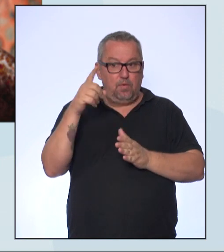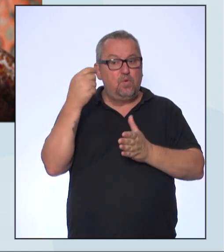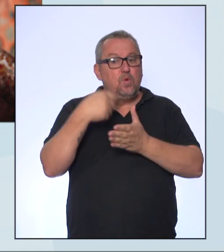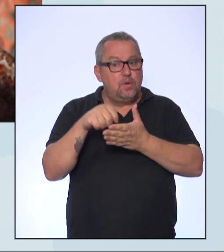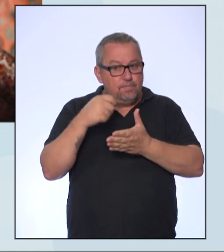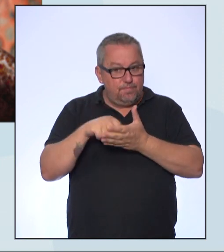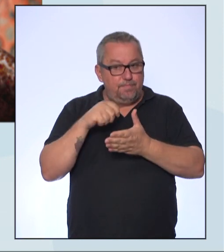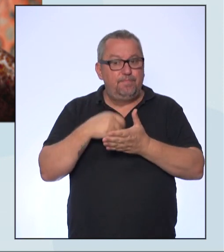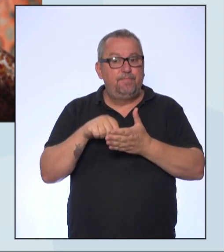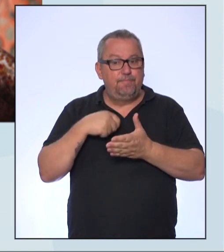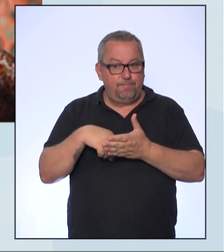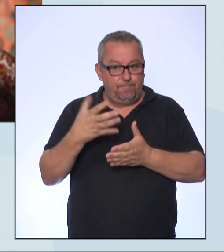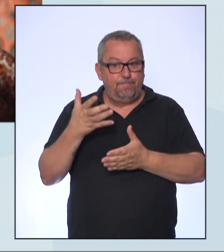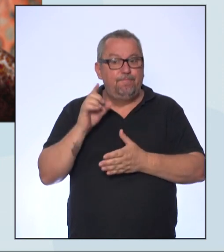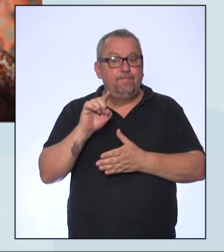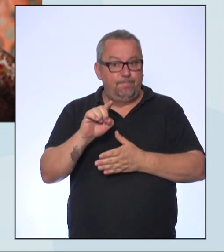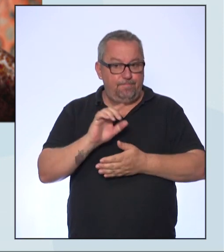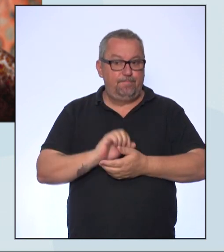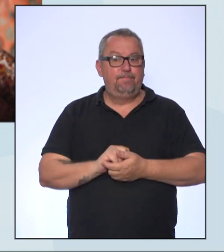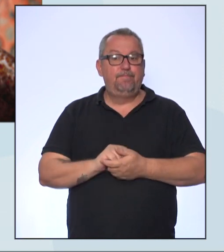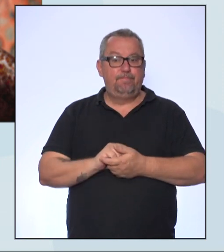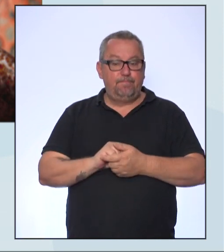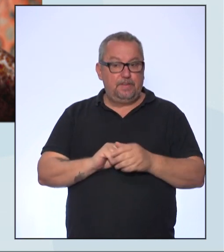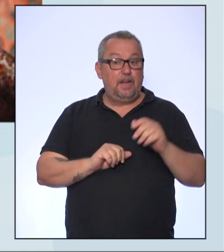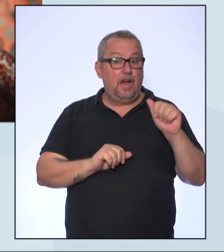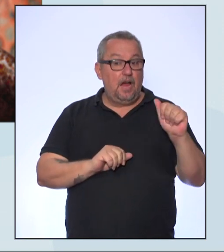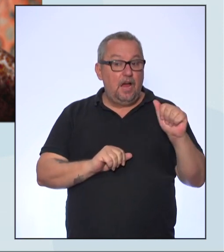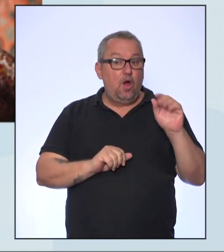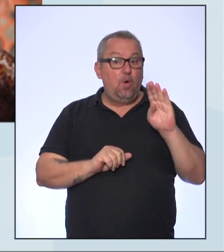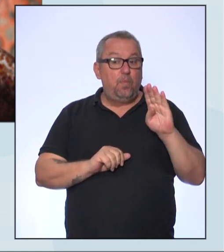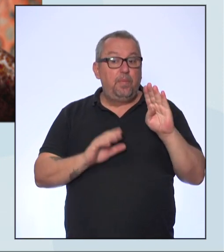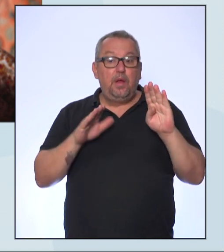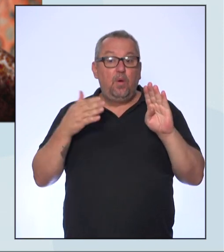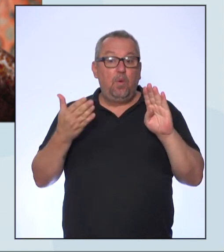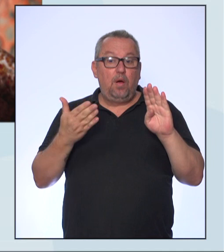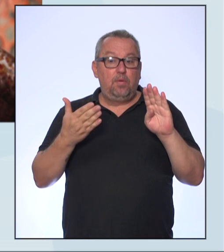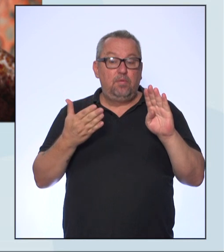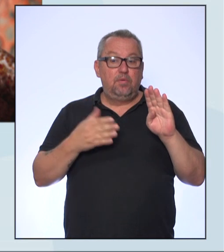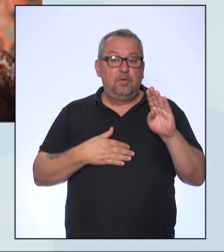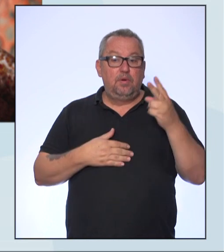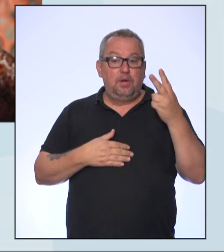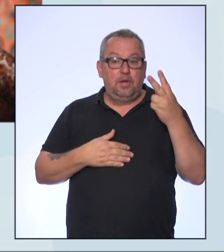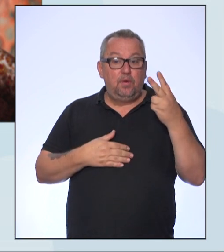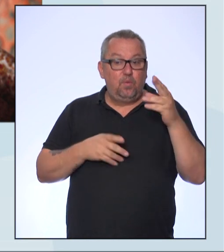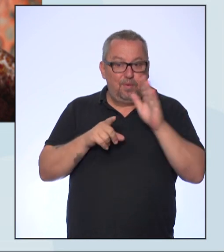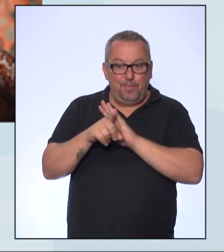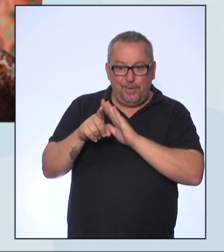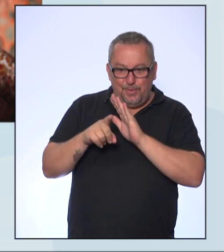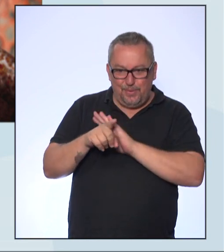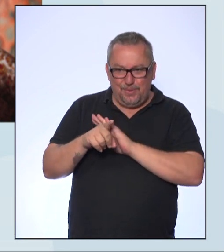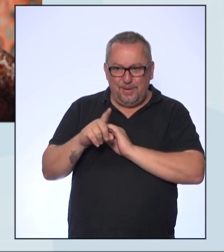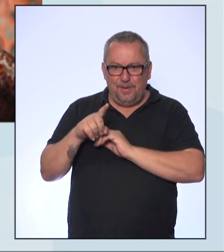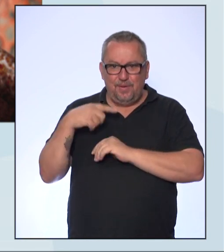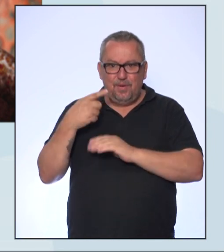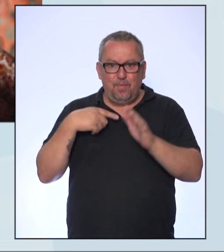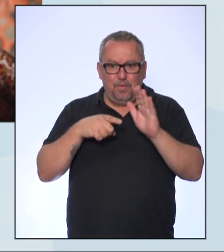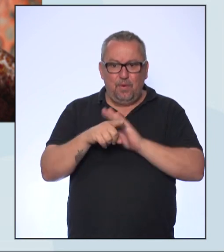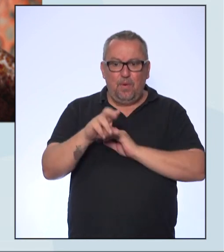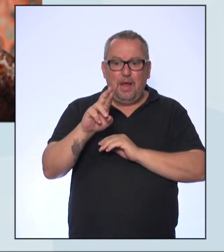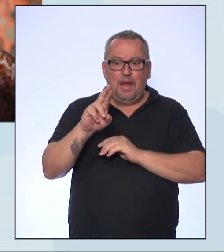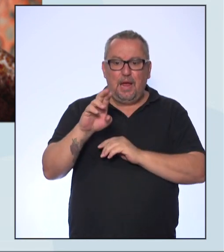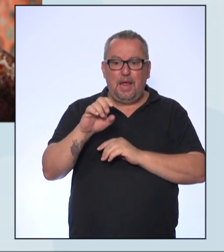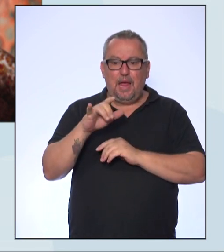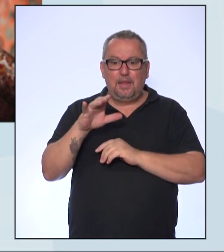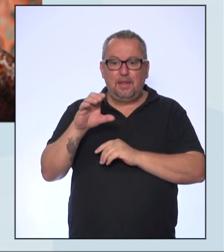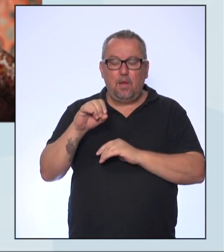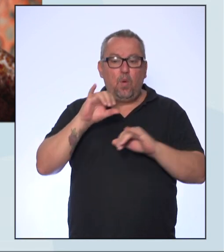levou vocês a terem essa resposta, se é a A ou a B. Afinal, são duas perguntas, né, Probete? Nós perguntamos o que é uma reação química e em